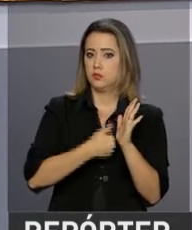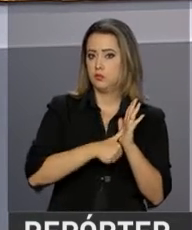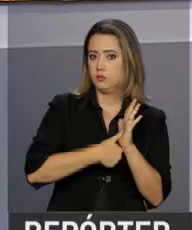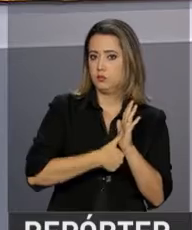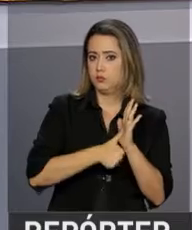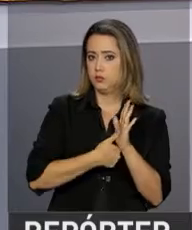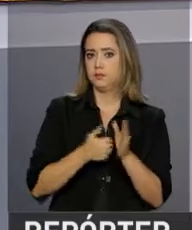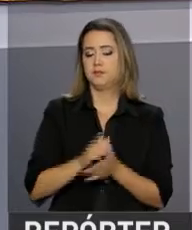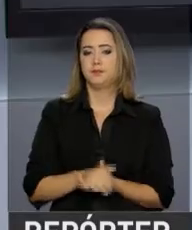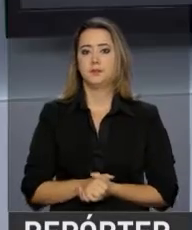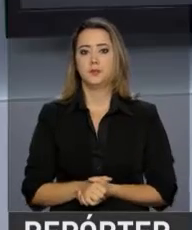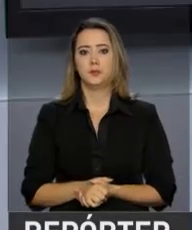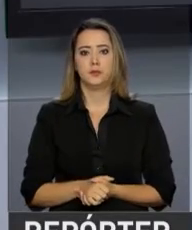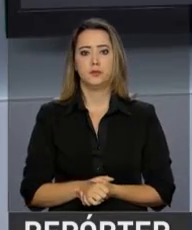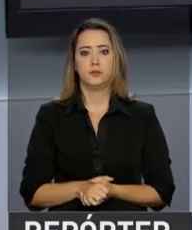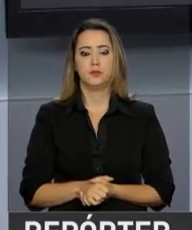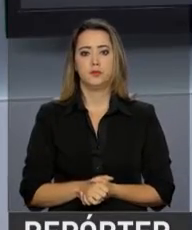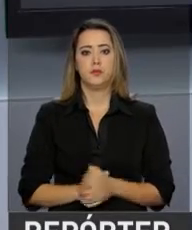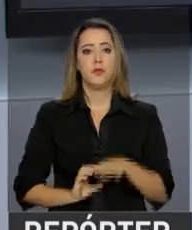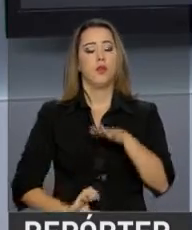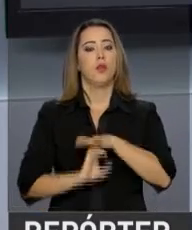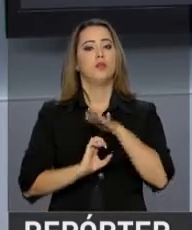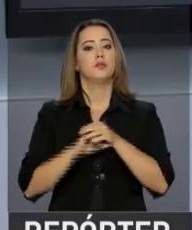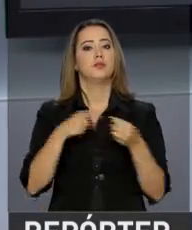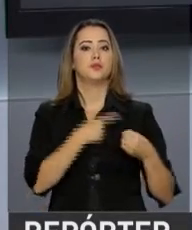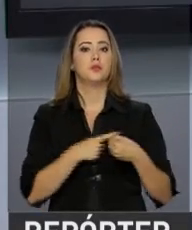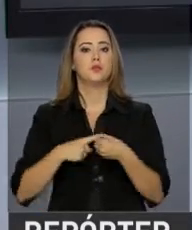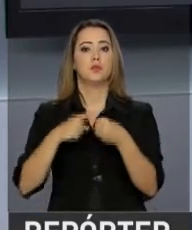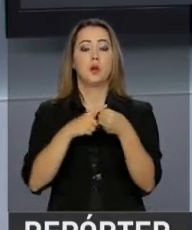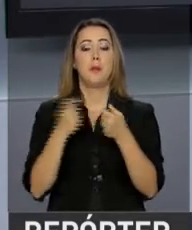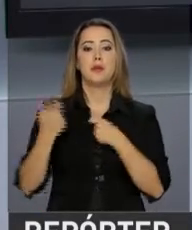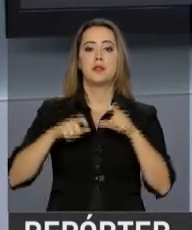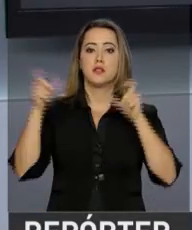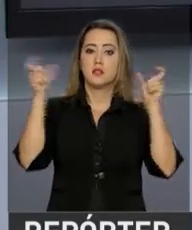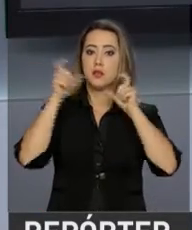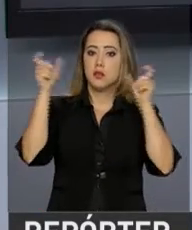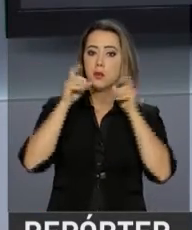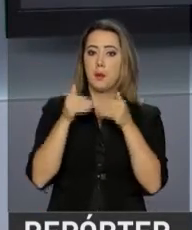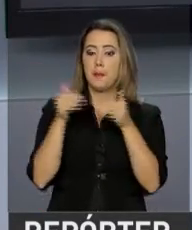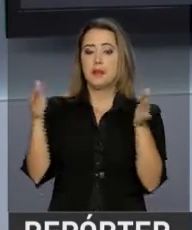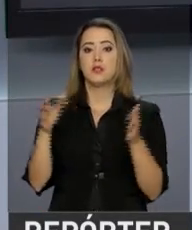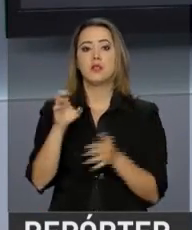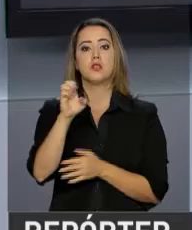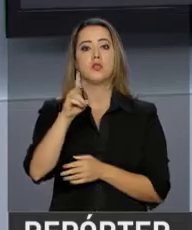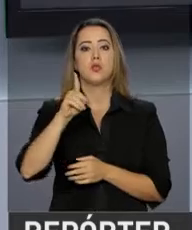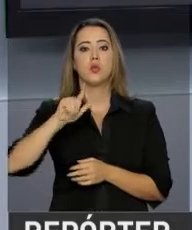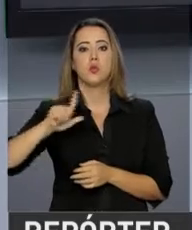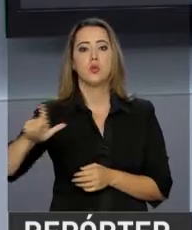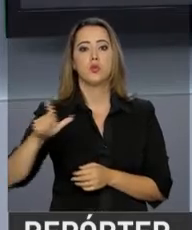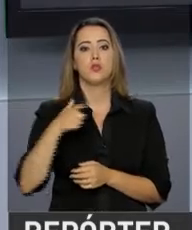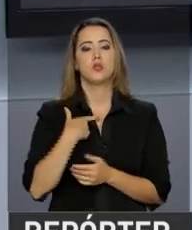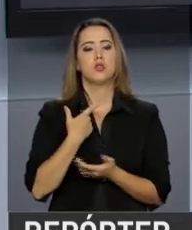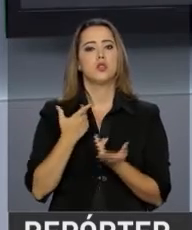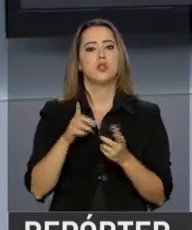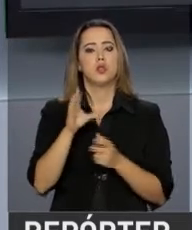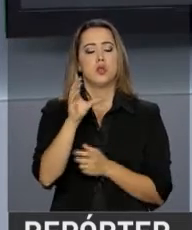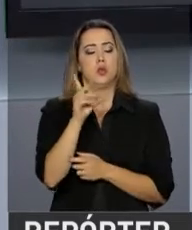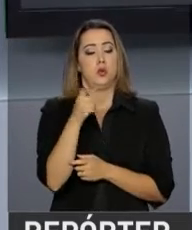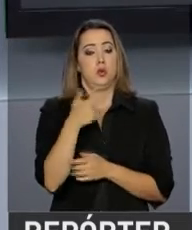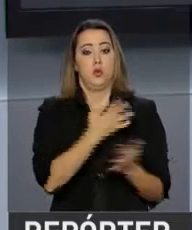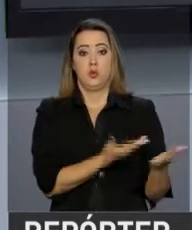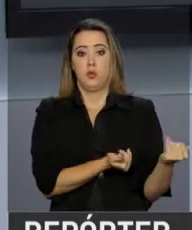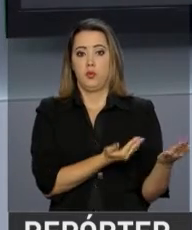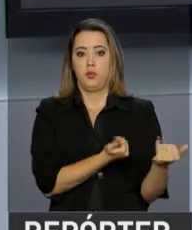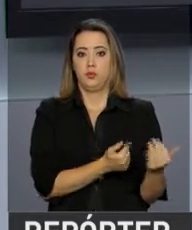de identidade estados e municípios devem estar atentos para a abertura do edital está o juventude